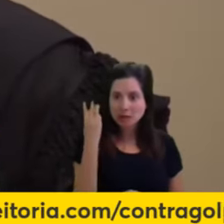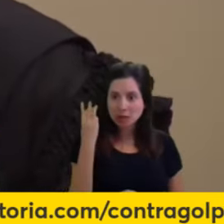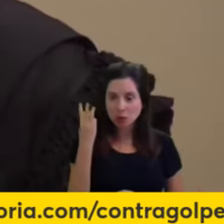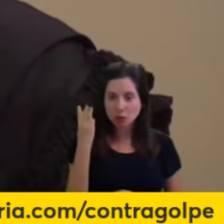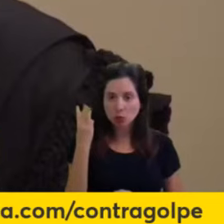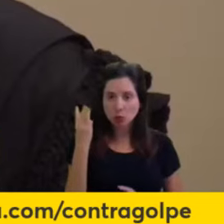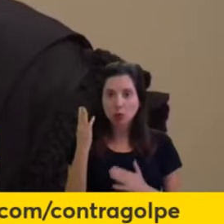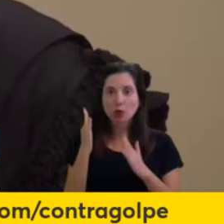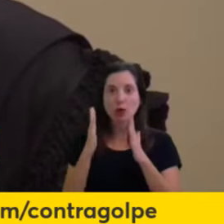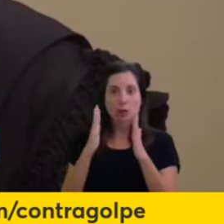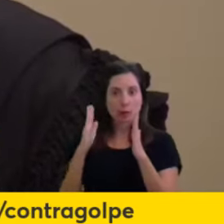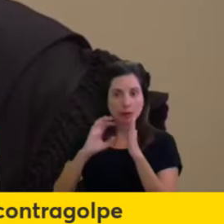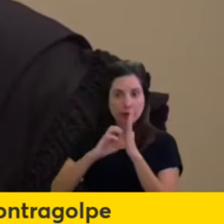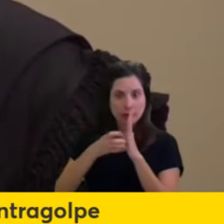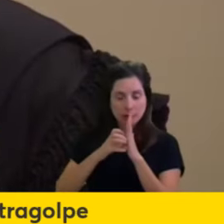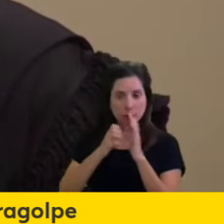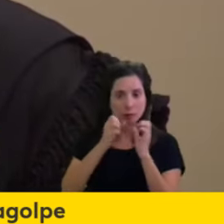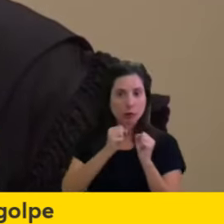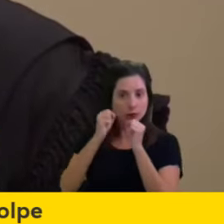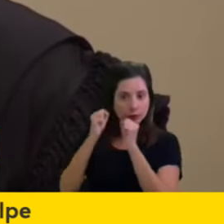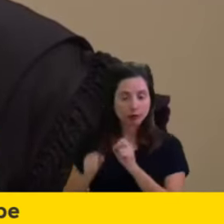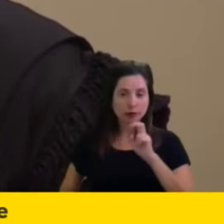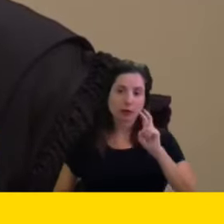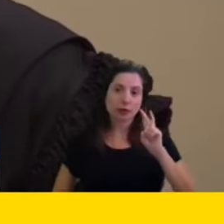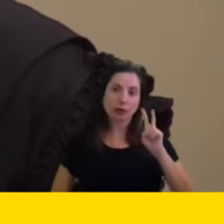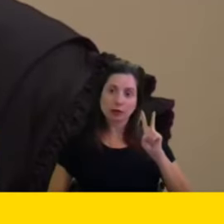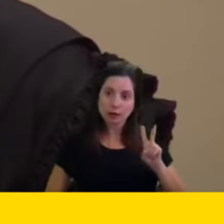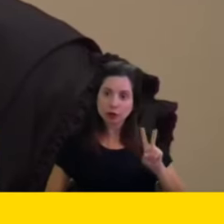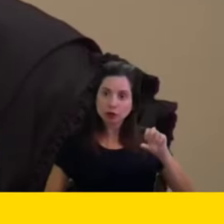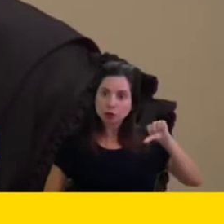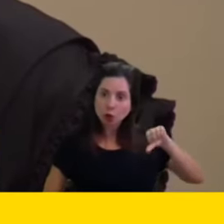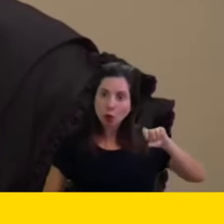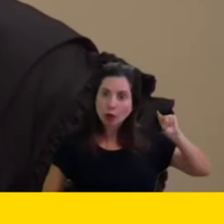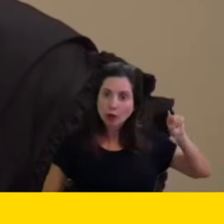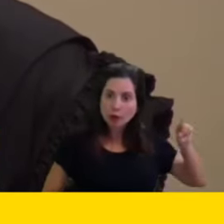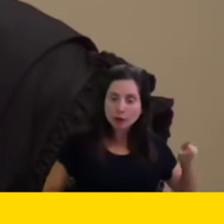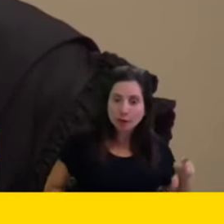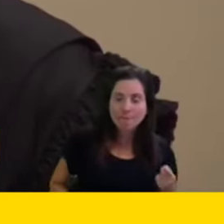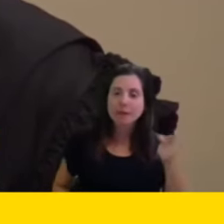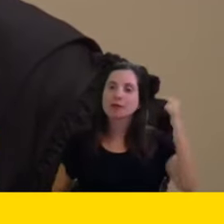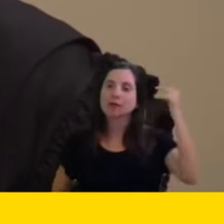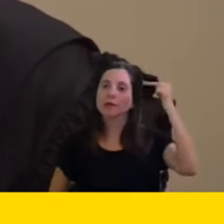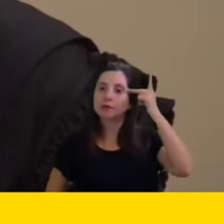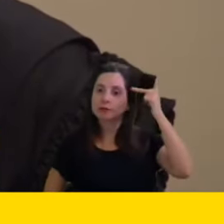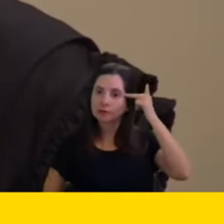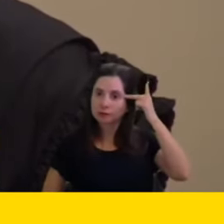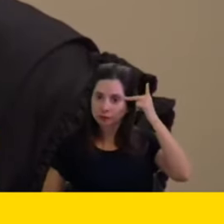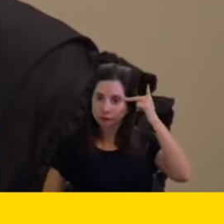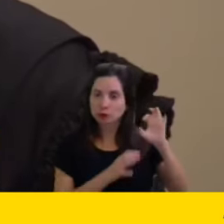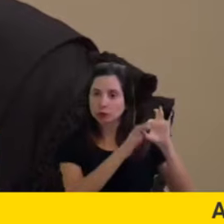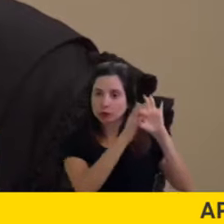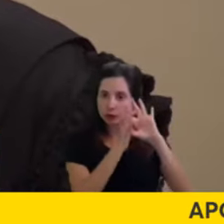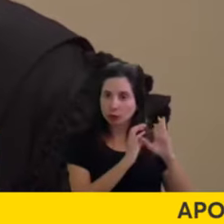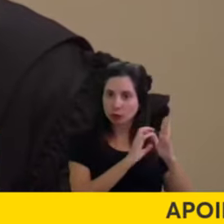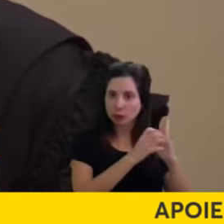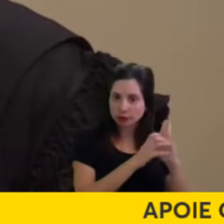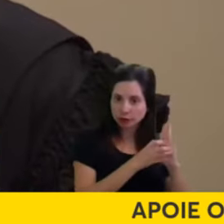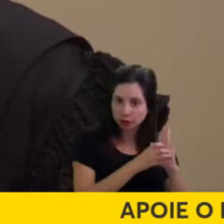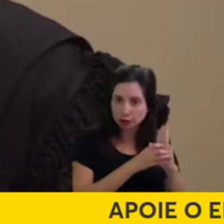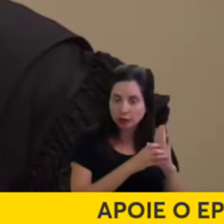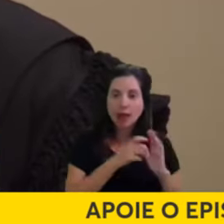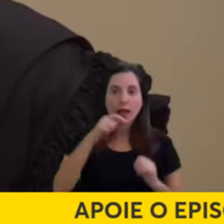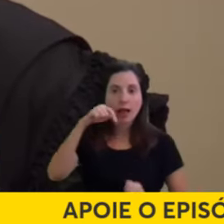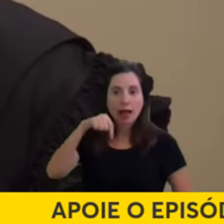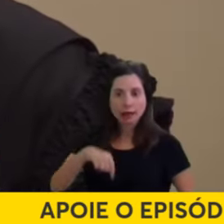podemos 229.000 na União São União Brasil de São Paulo e 224.7 78 aqui no